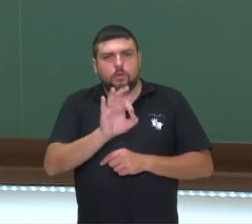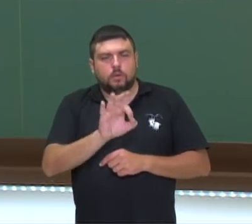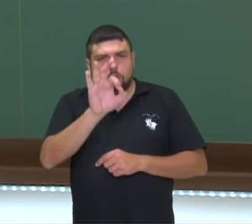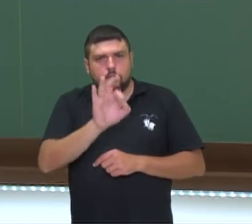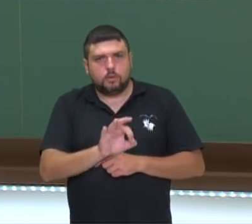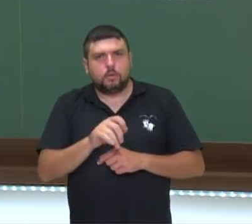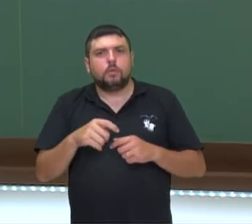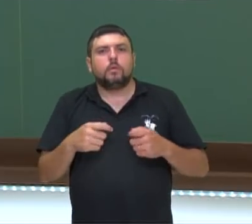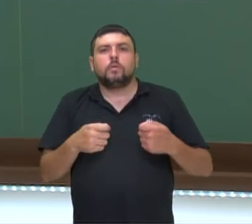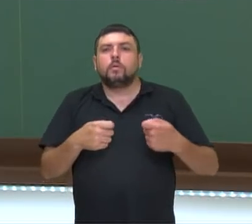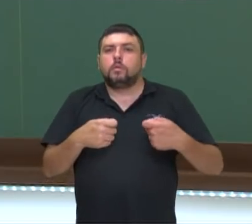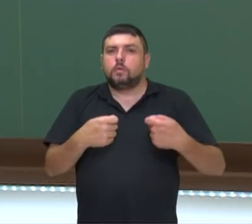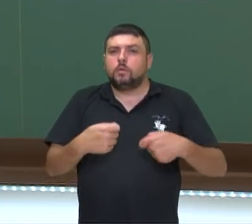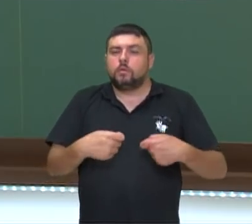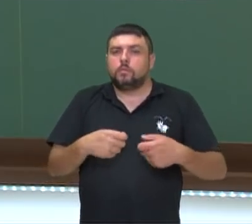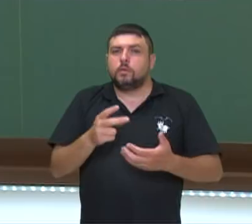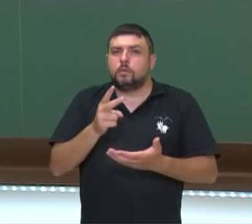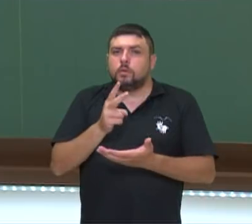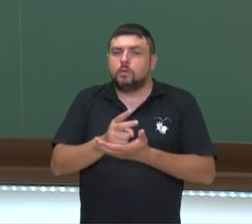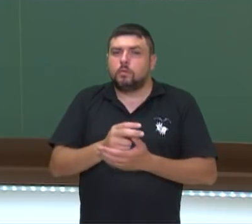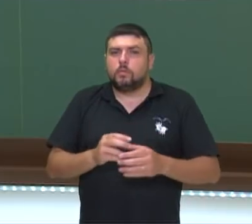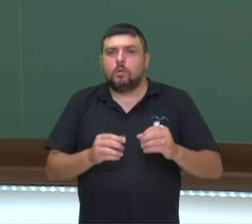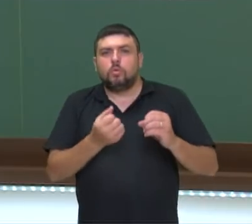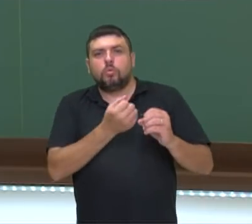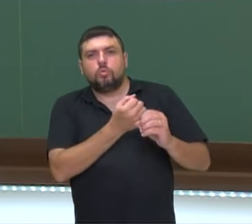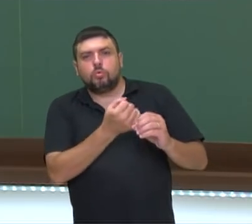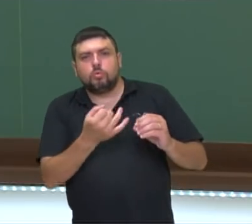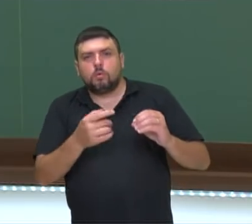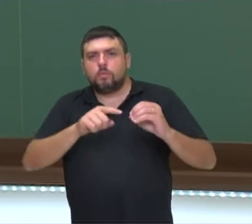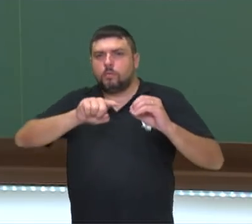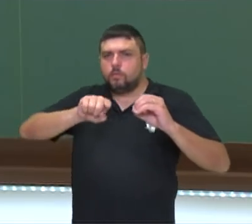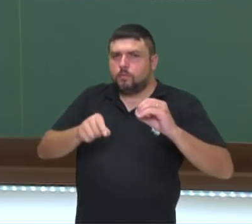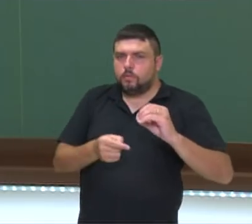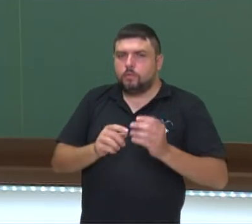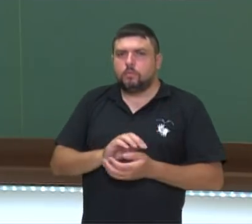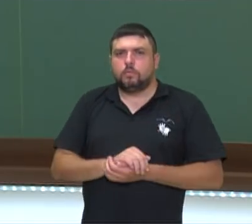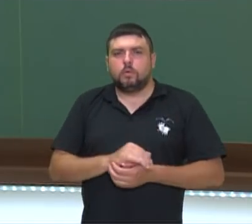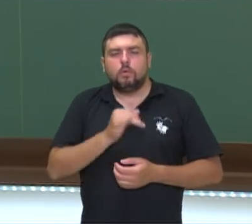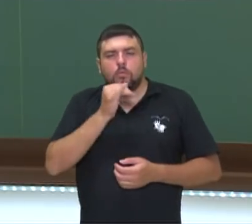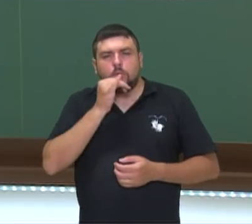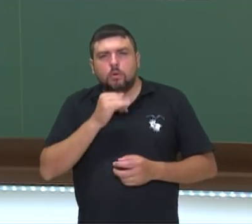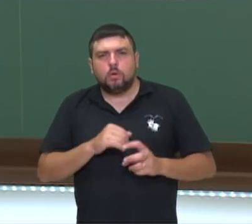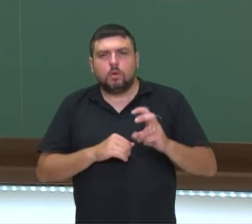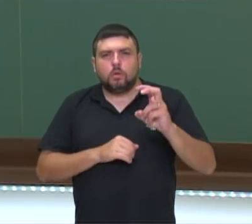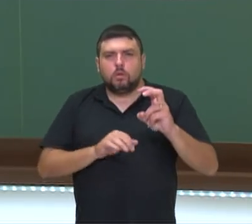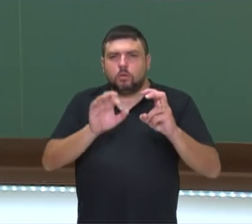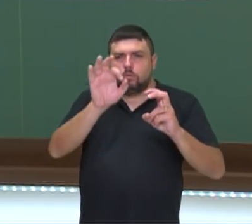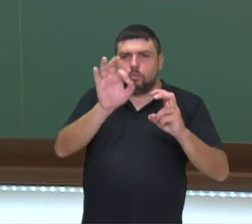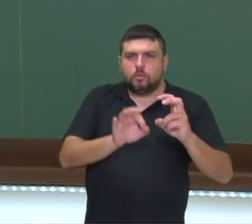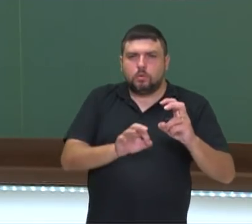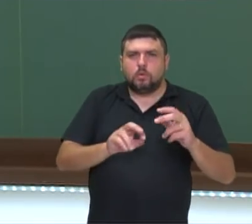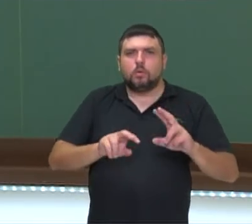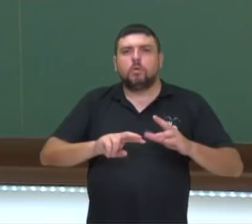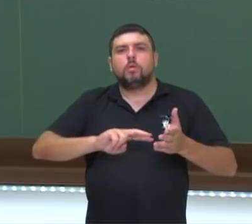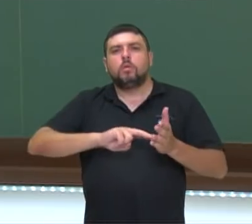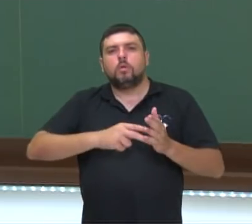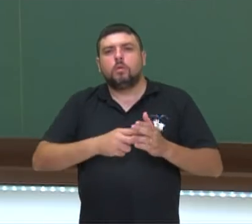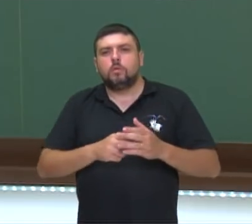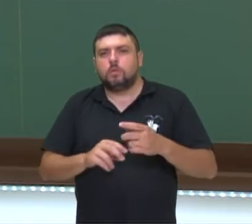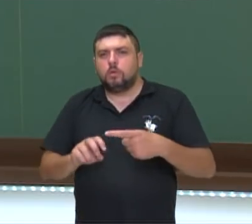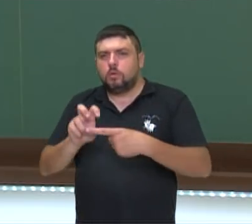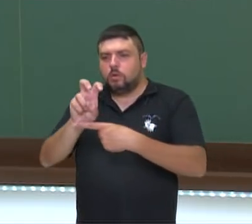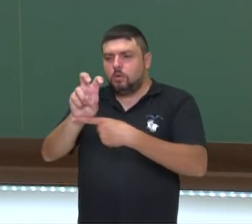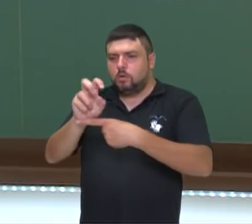na forma centesimal, ou seja, se eu digo 5%, eu tenho que dividir por 100, que vai dar